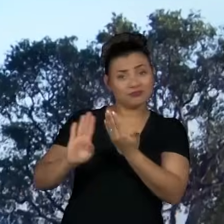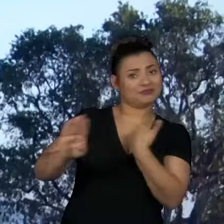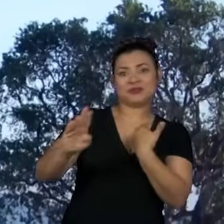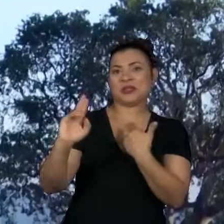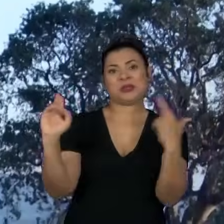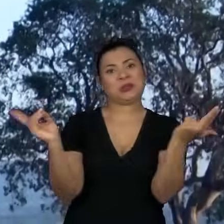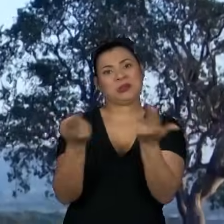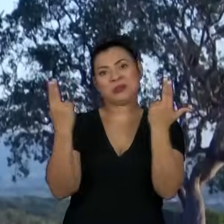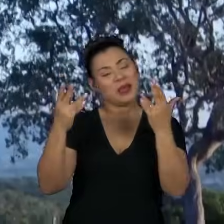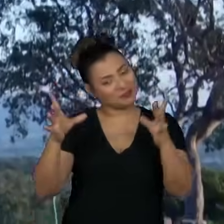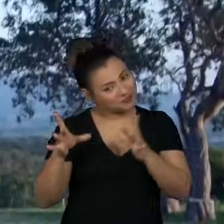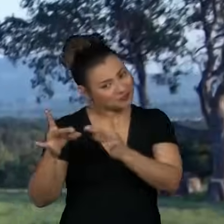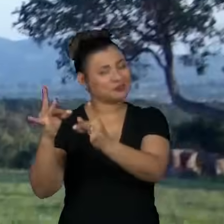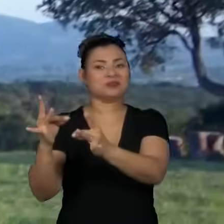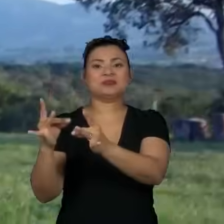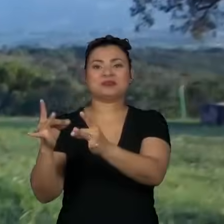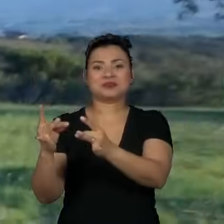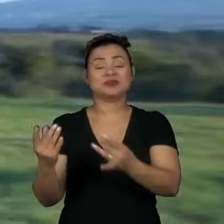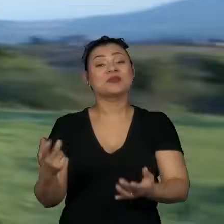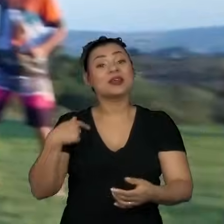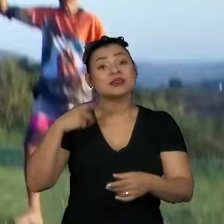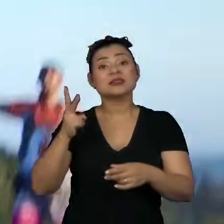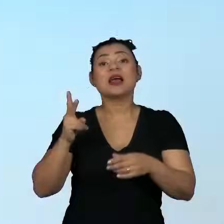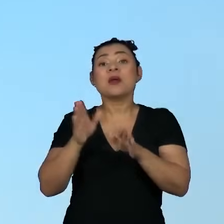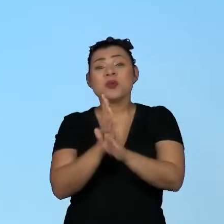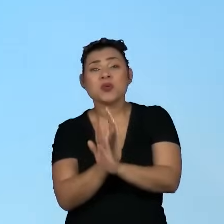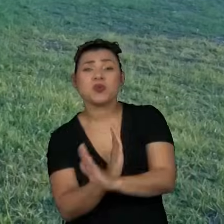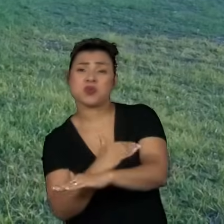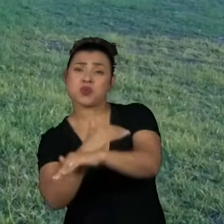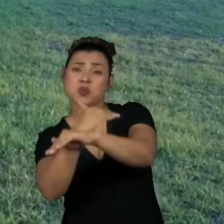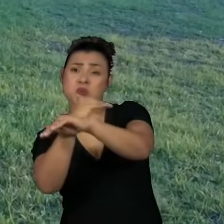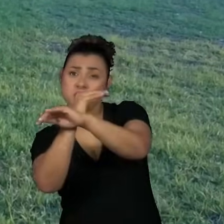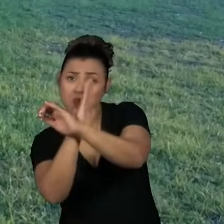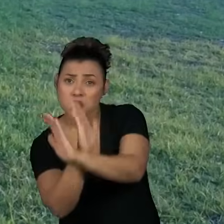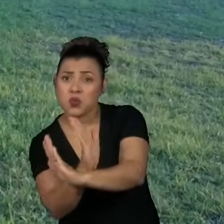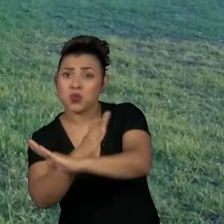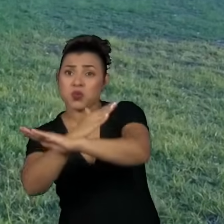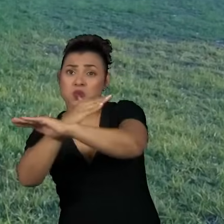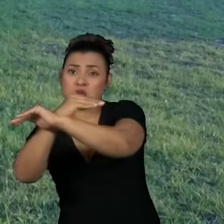é? Só ver uma ave voar para mim é tudo.